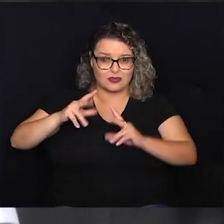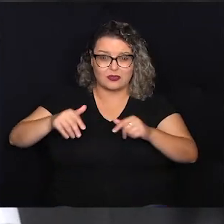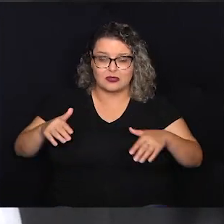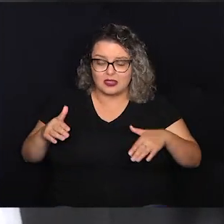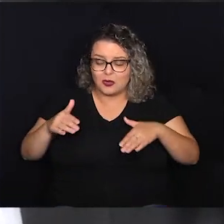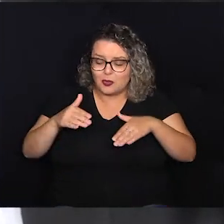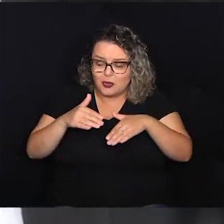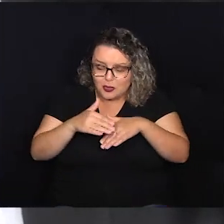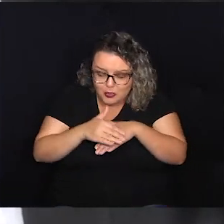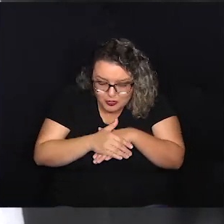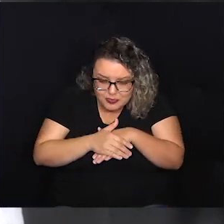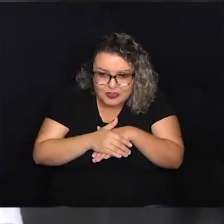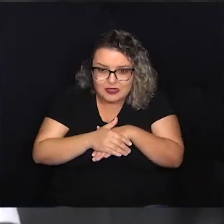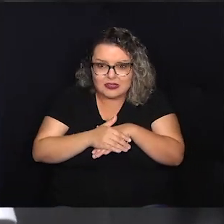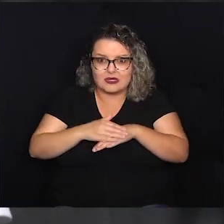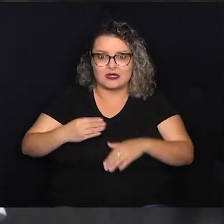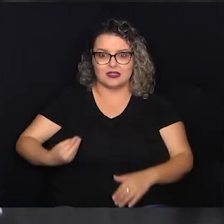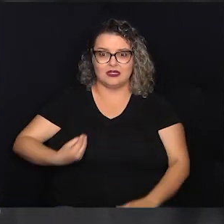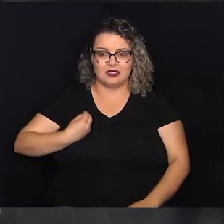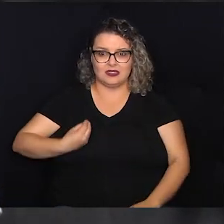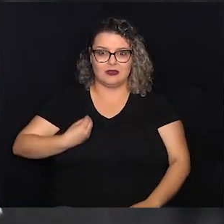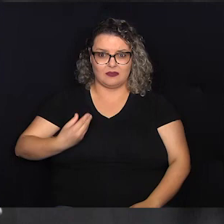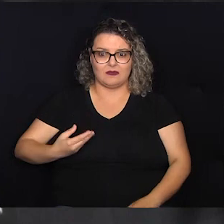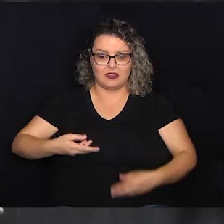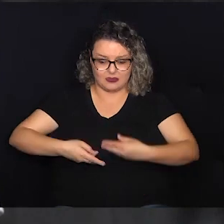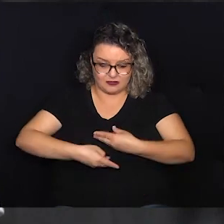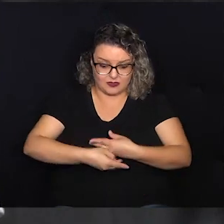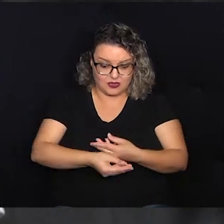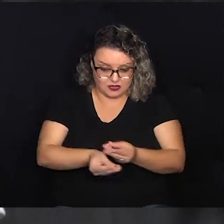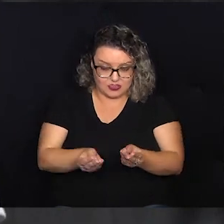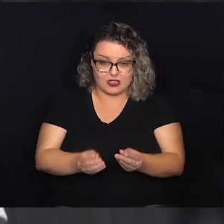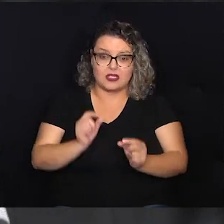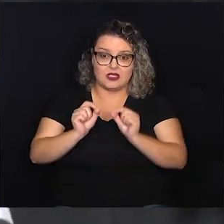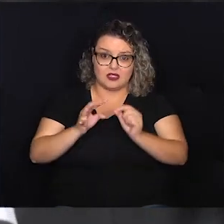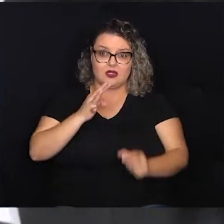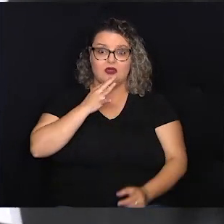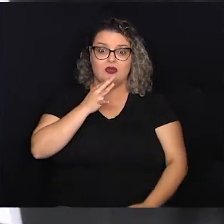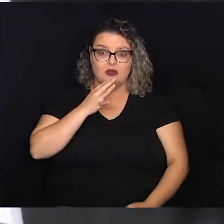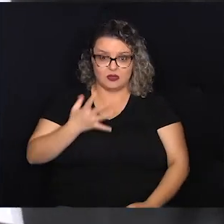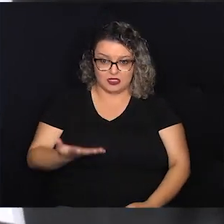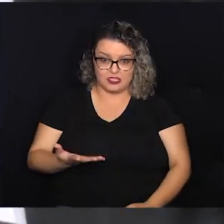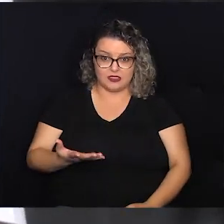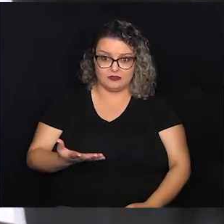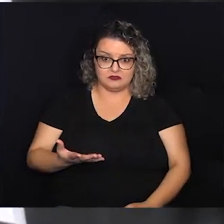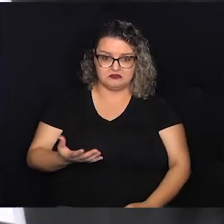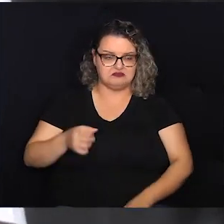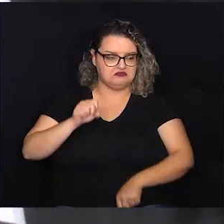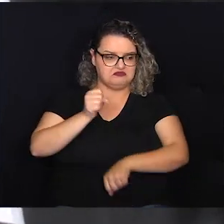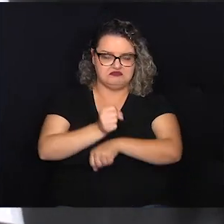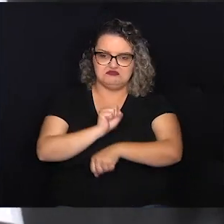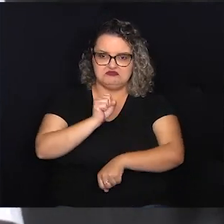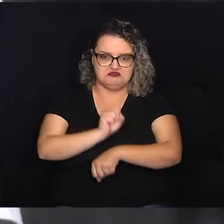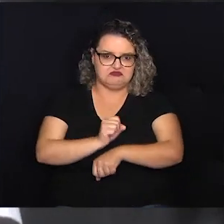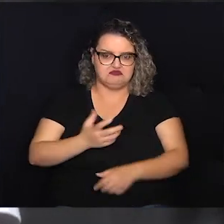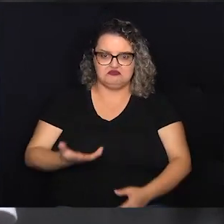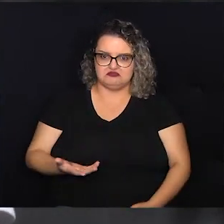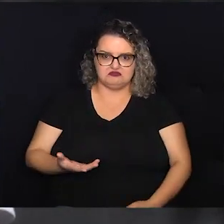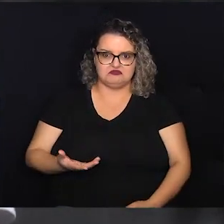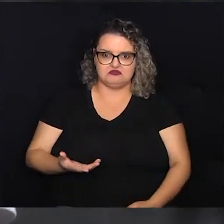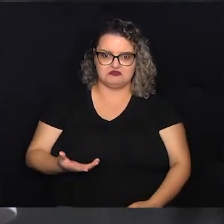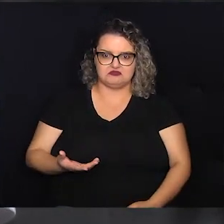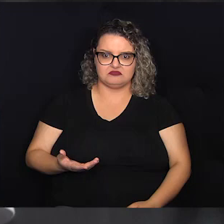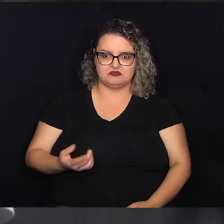humildade. Eu vivia num jogo de baralho que quem conhece